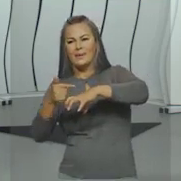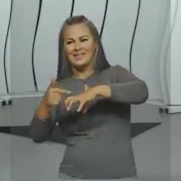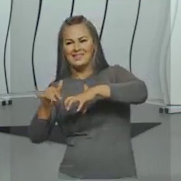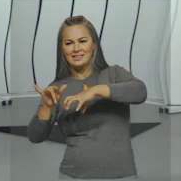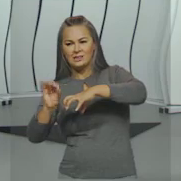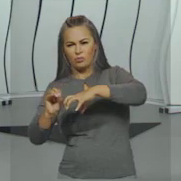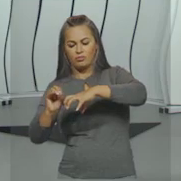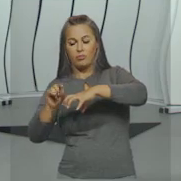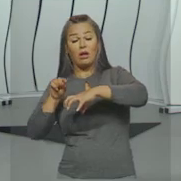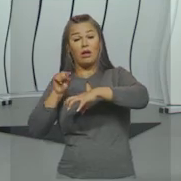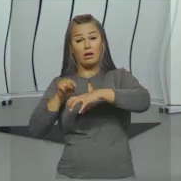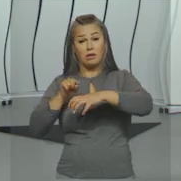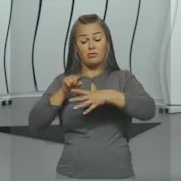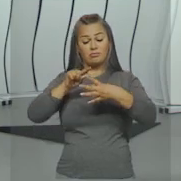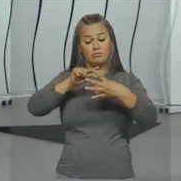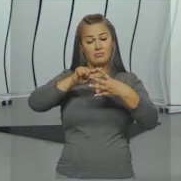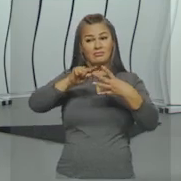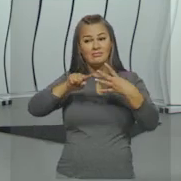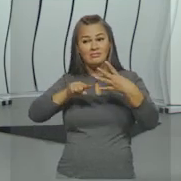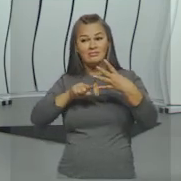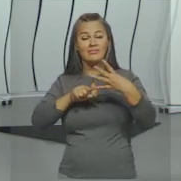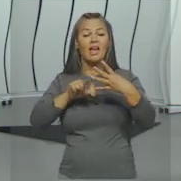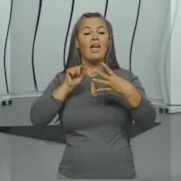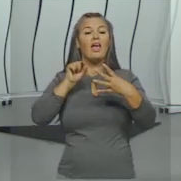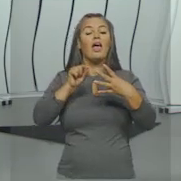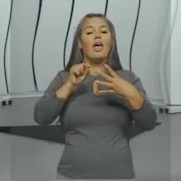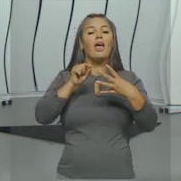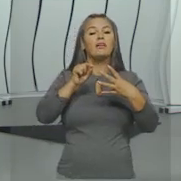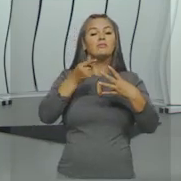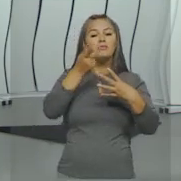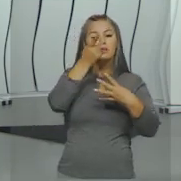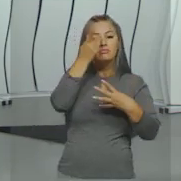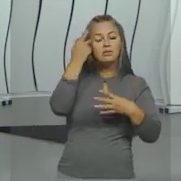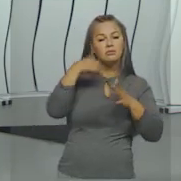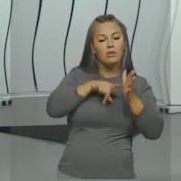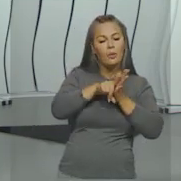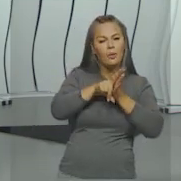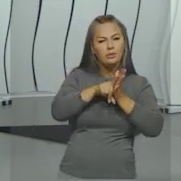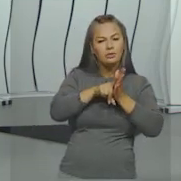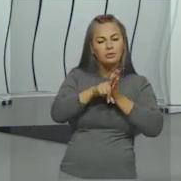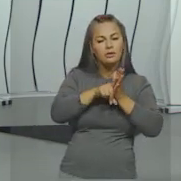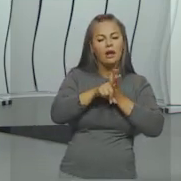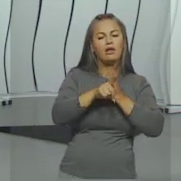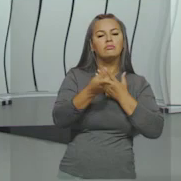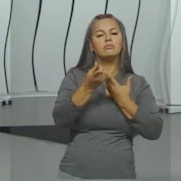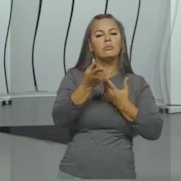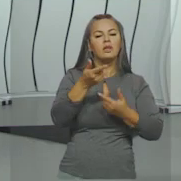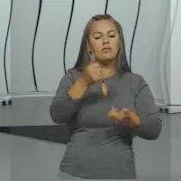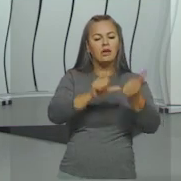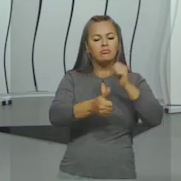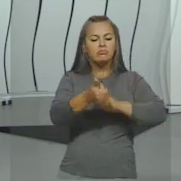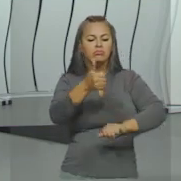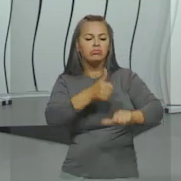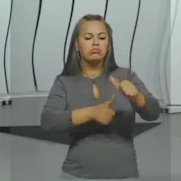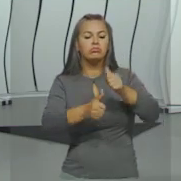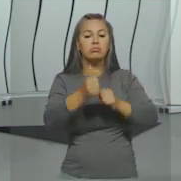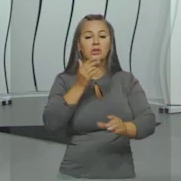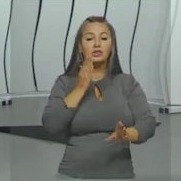os meteorologistas a fazer suas análises e tirar suas conclusões sobre a previsão do tempo.